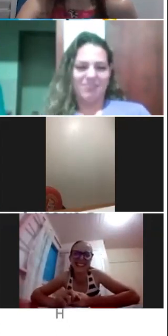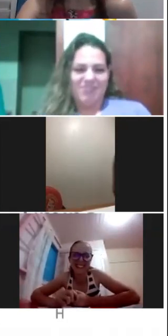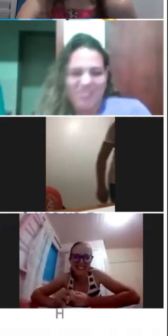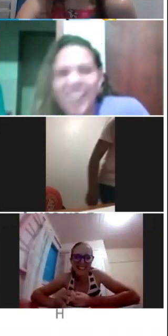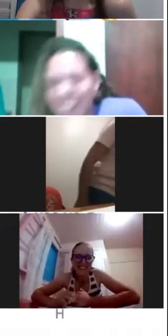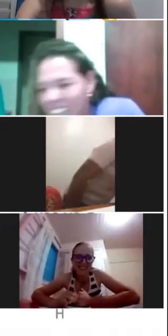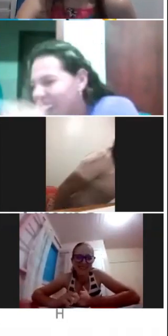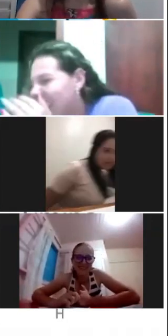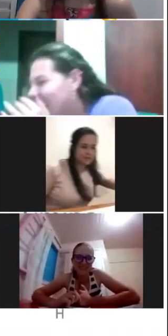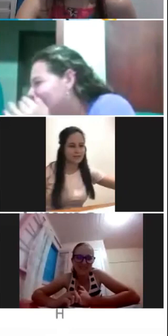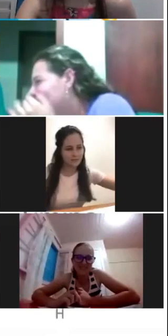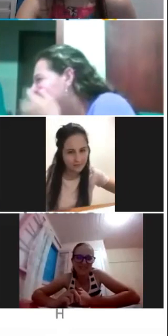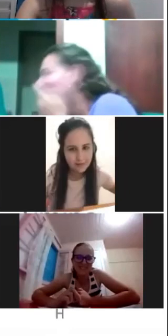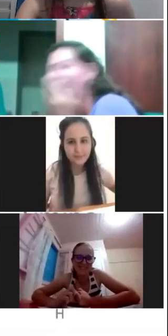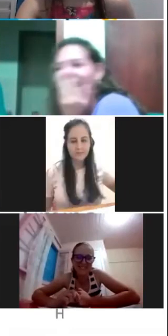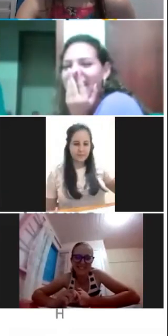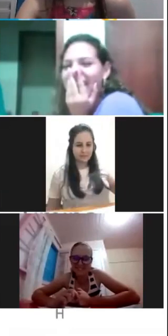Não toca o sino de novo.